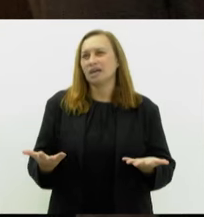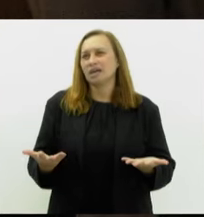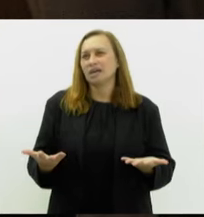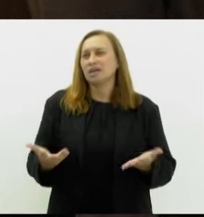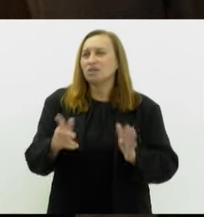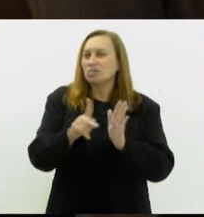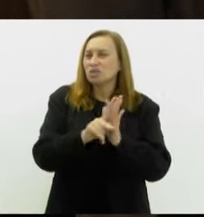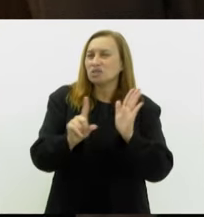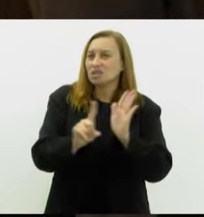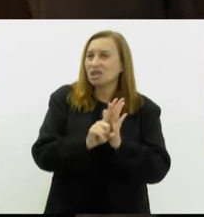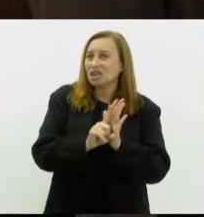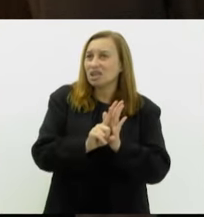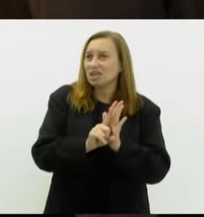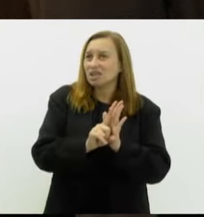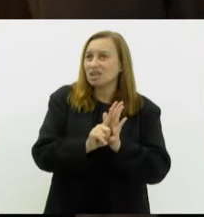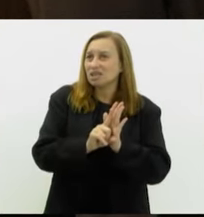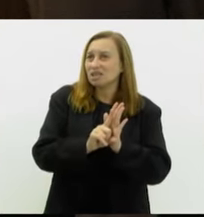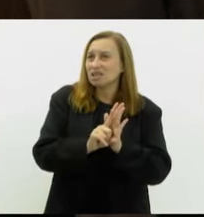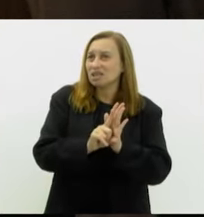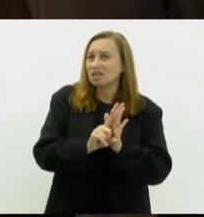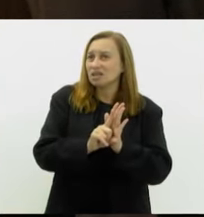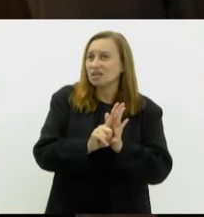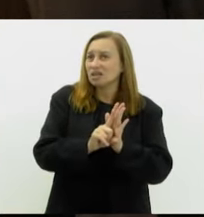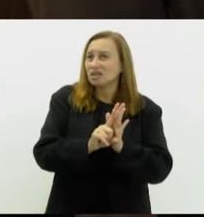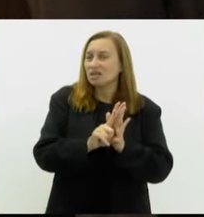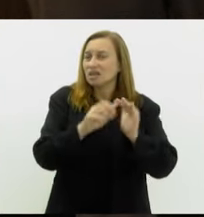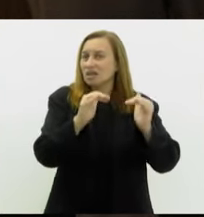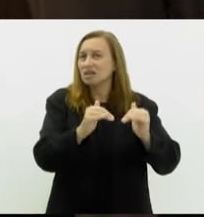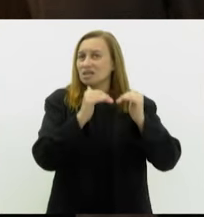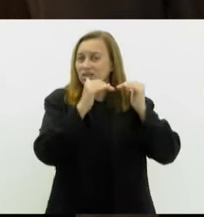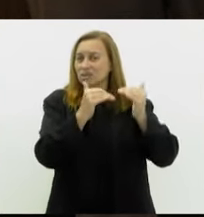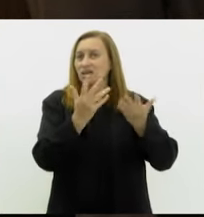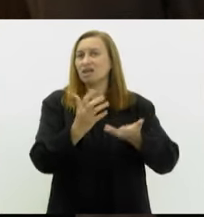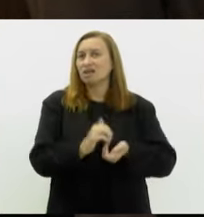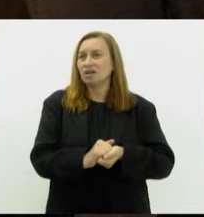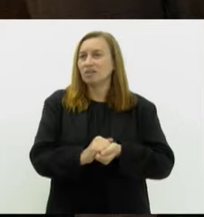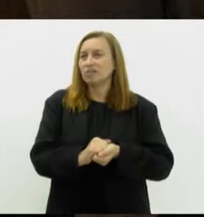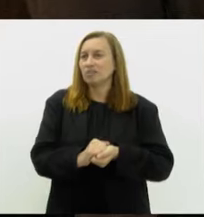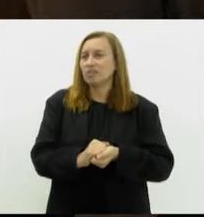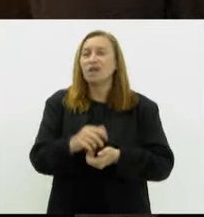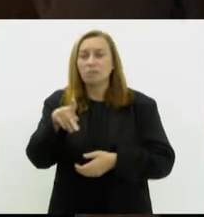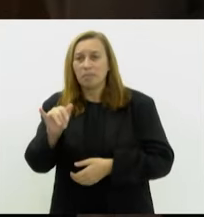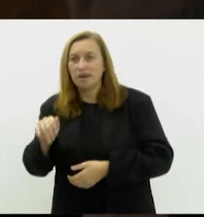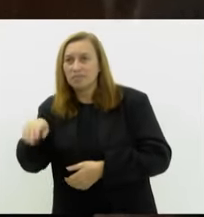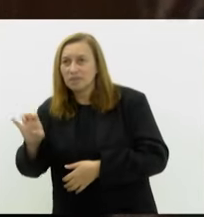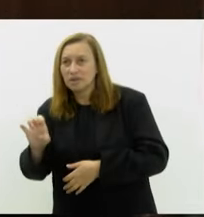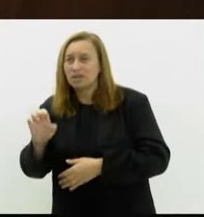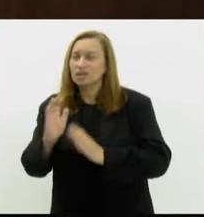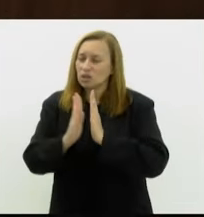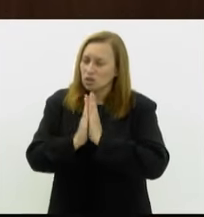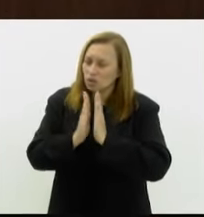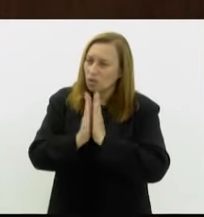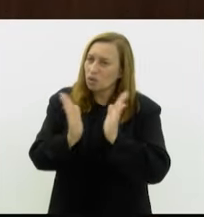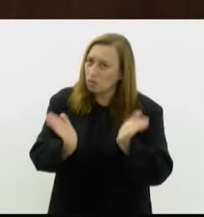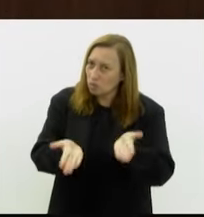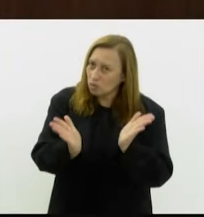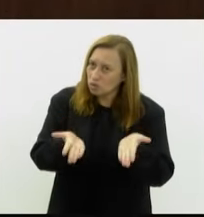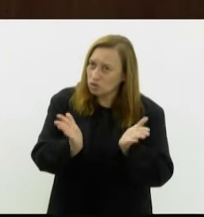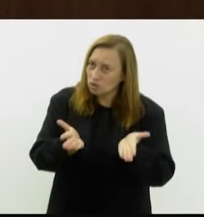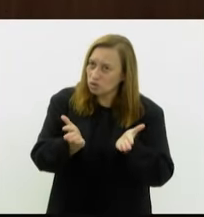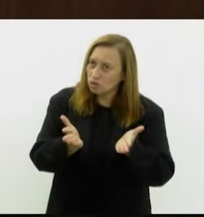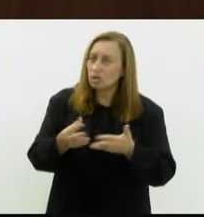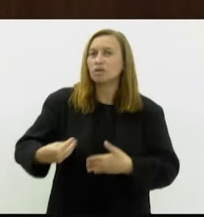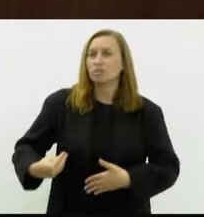este projeto de lei, para enaltecer a disposição destas mães e pais que rezam hoje, que oram